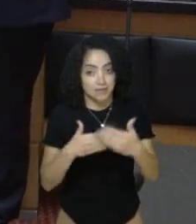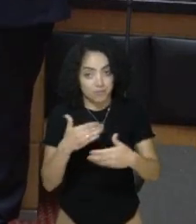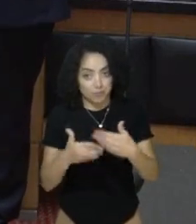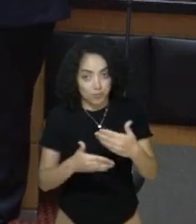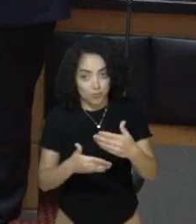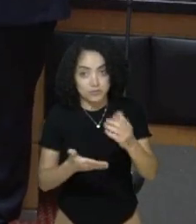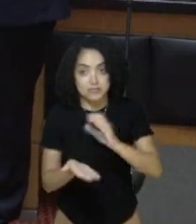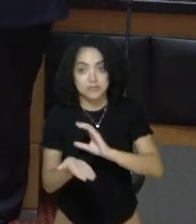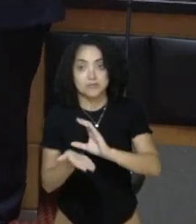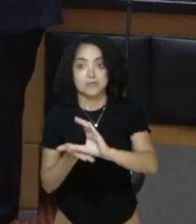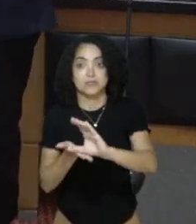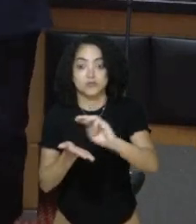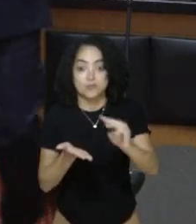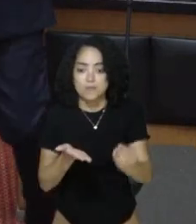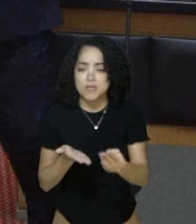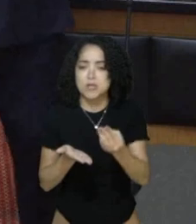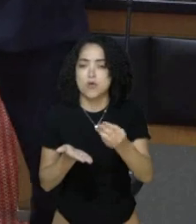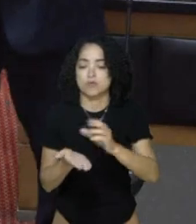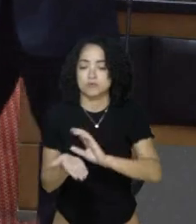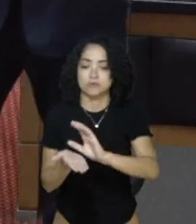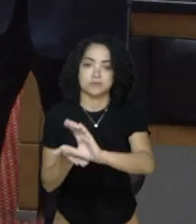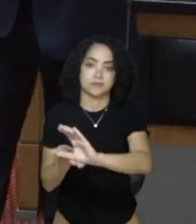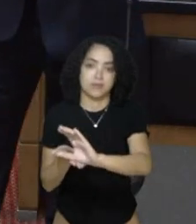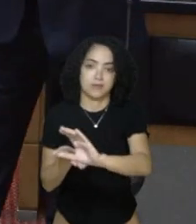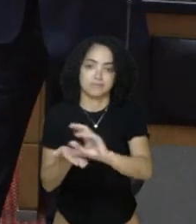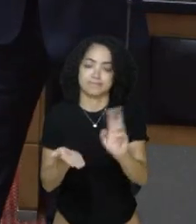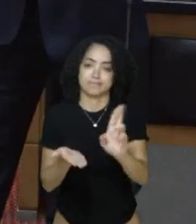investiu milhões lá.